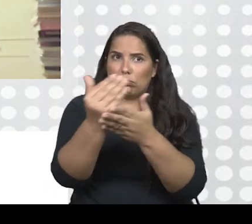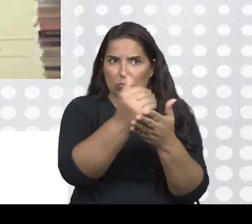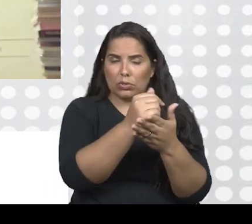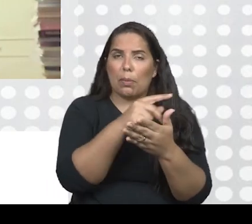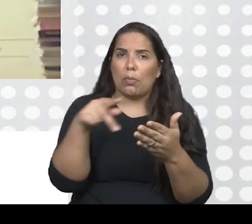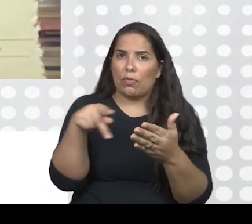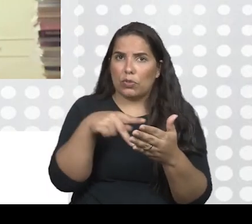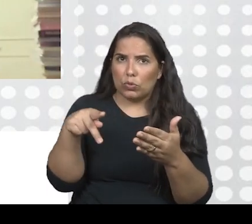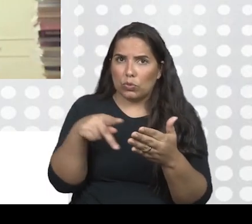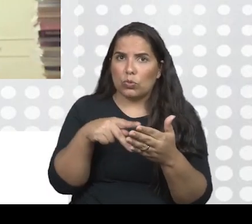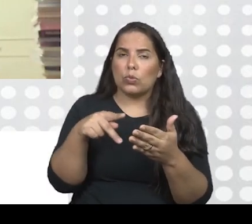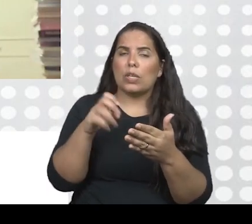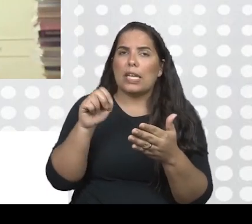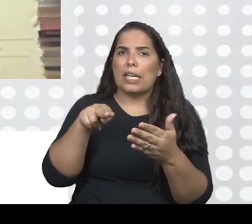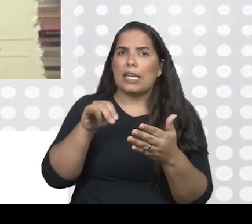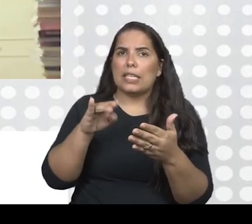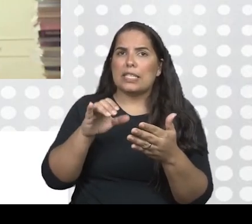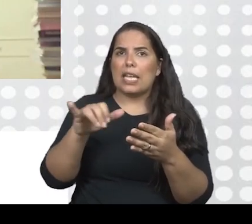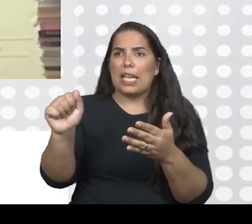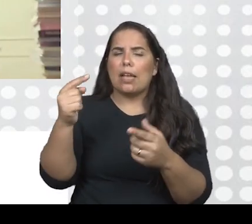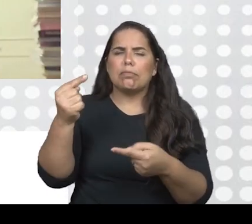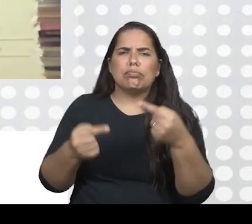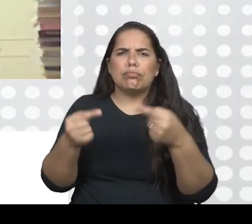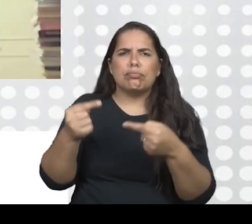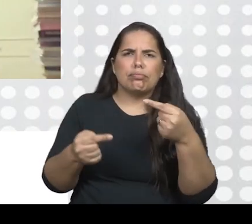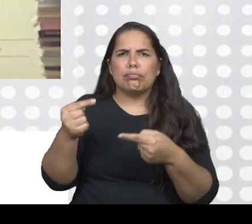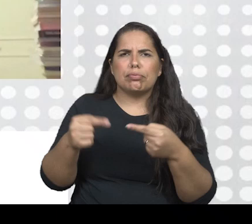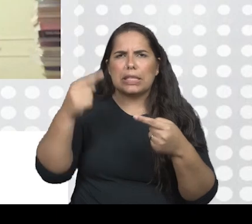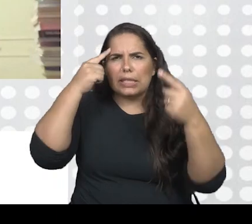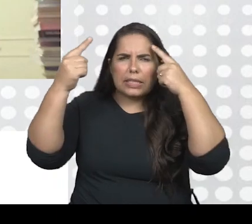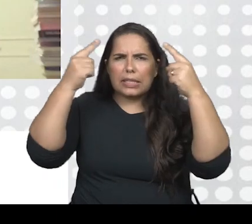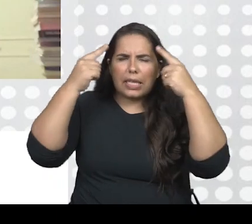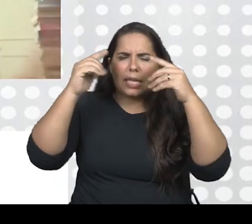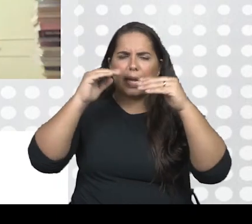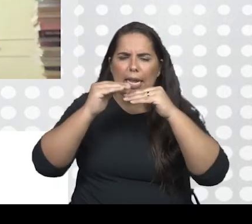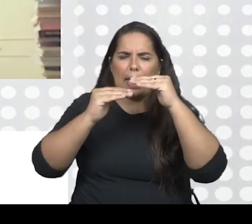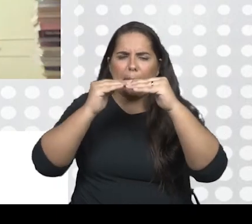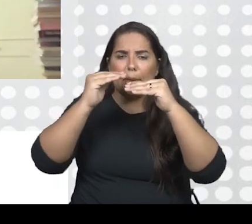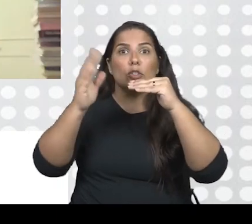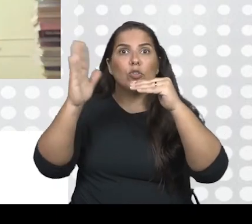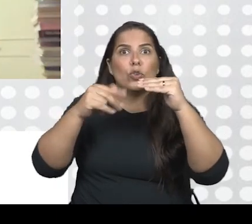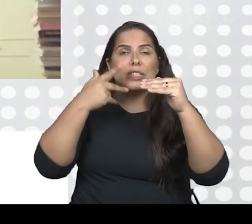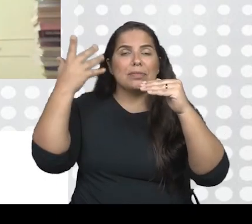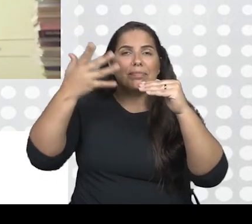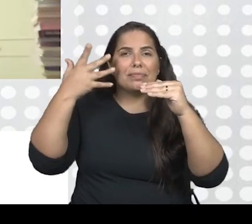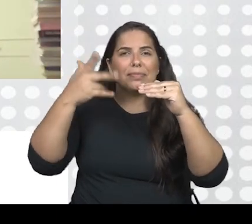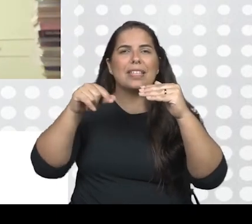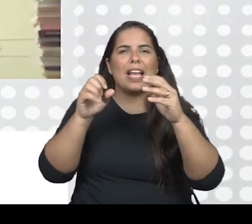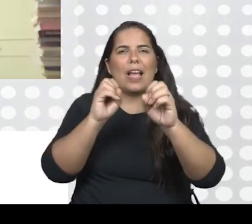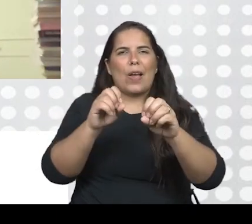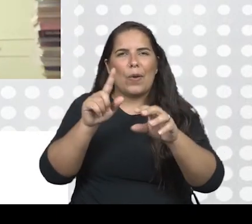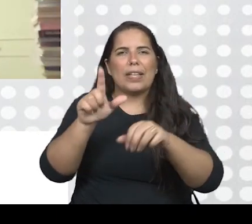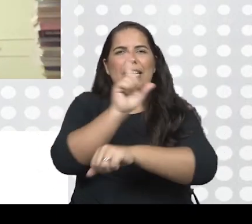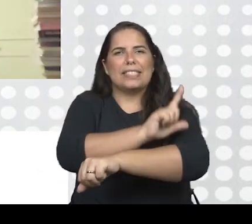que a professora Nicéia Mendes, ao discutir essa ideia multicamada, trouxe na aula inaugural da